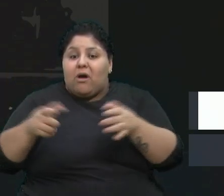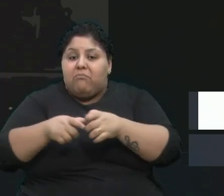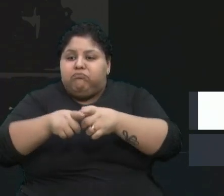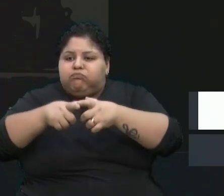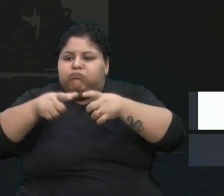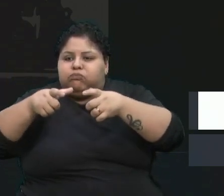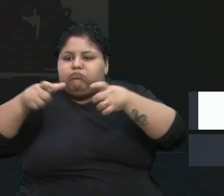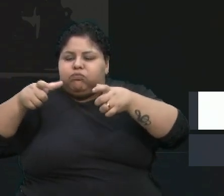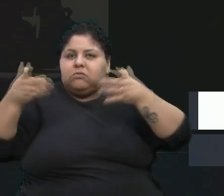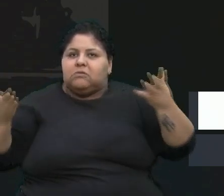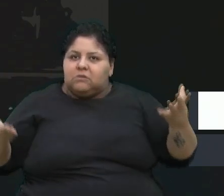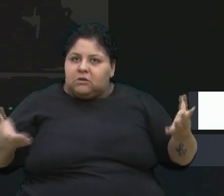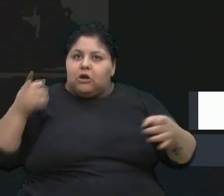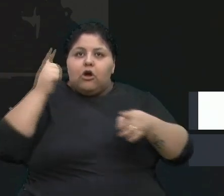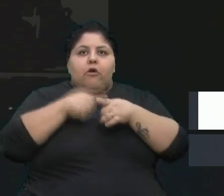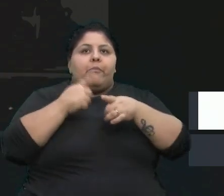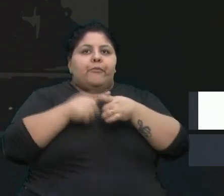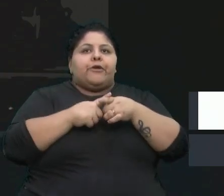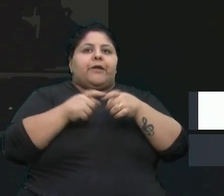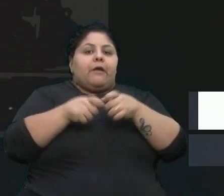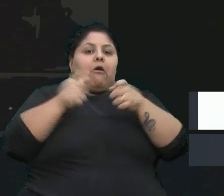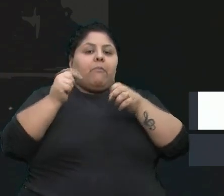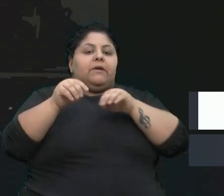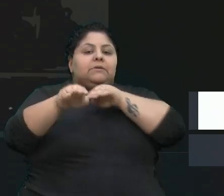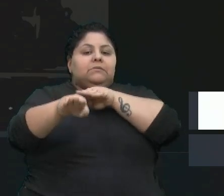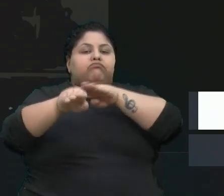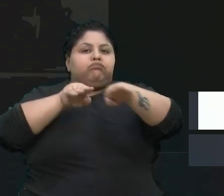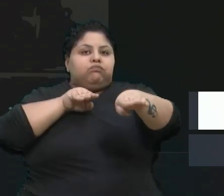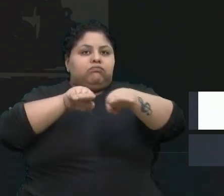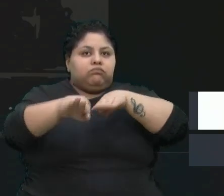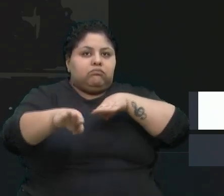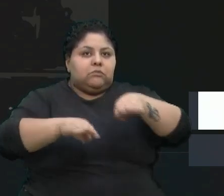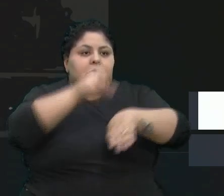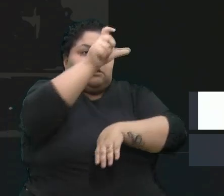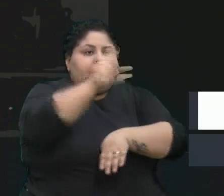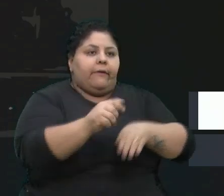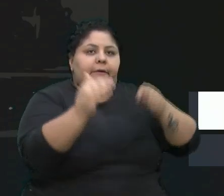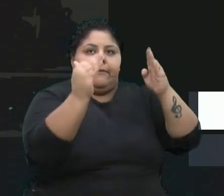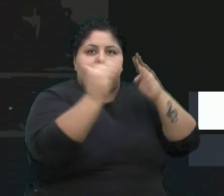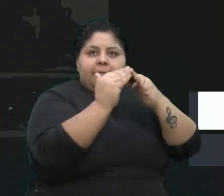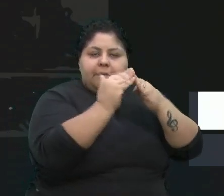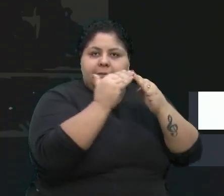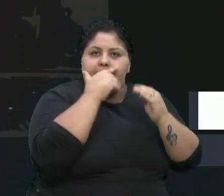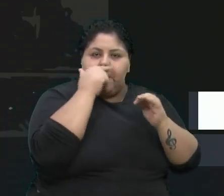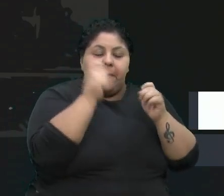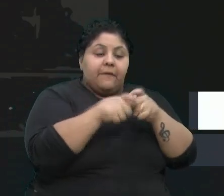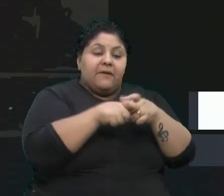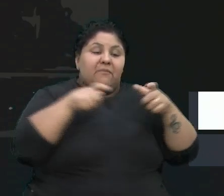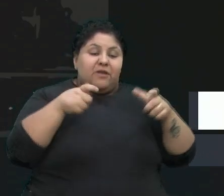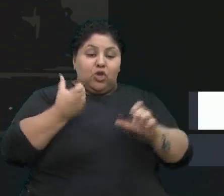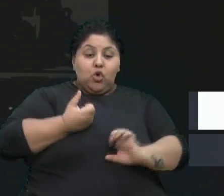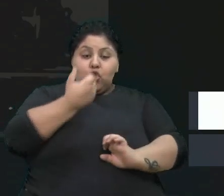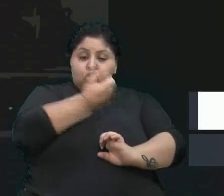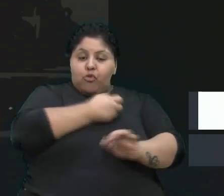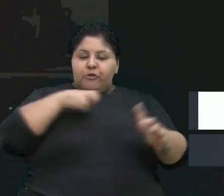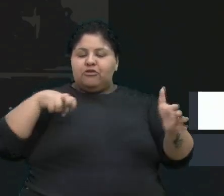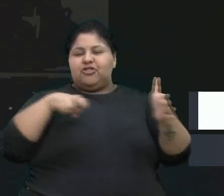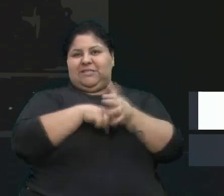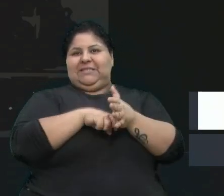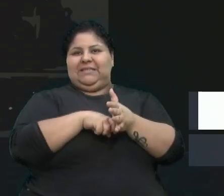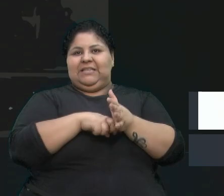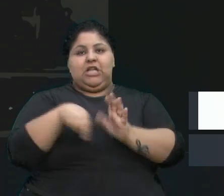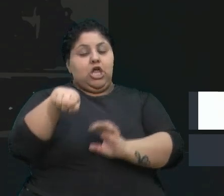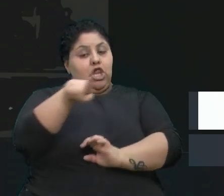porque aumenta o trânsito, aumenta os moradores, então aumentou o número de acidentes. Nós